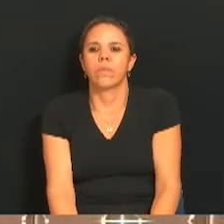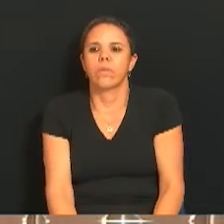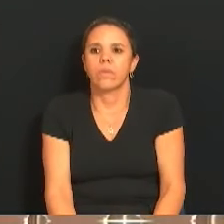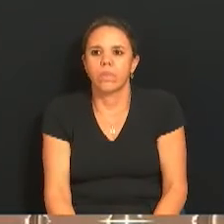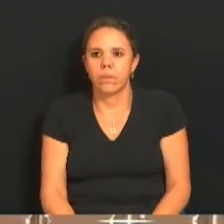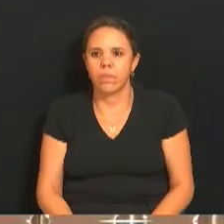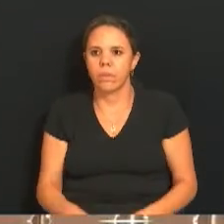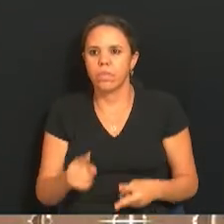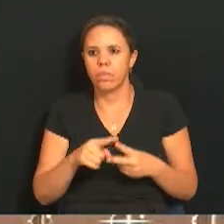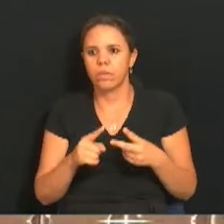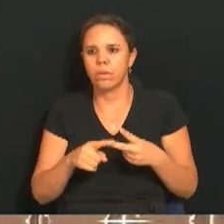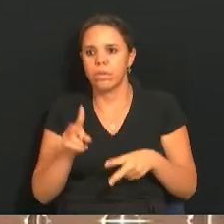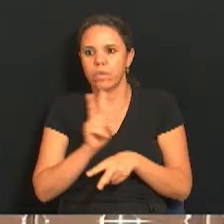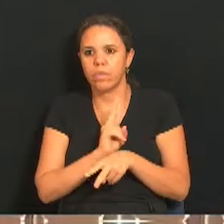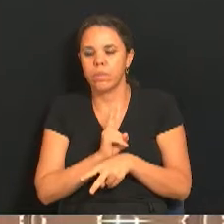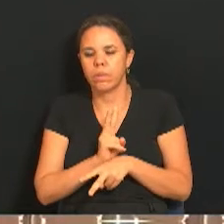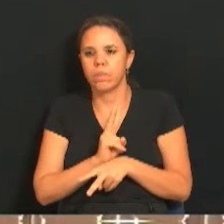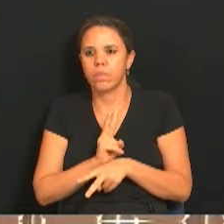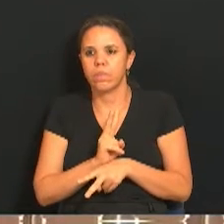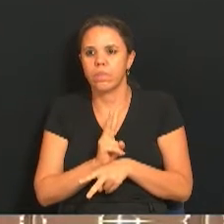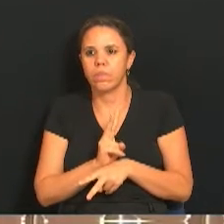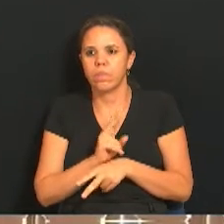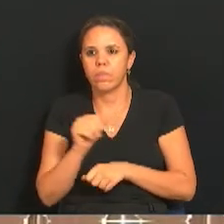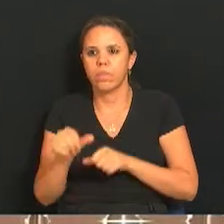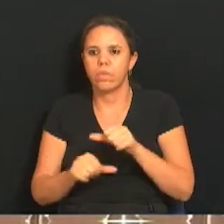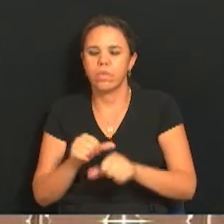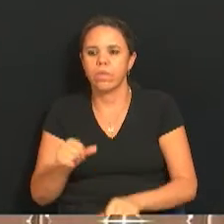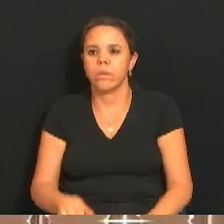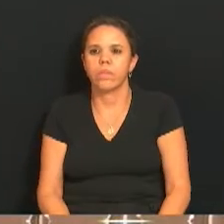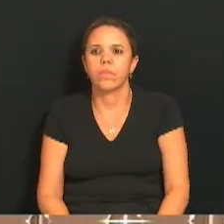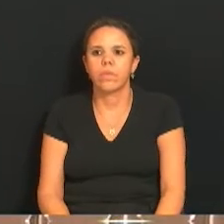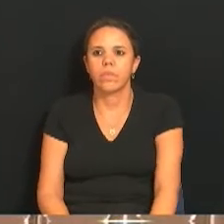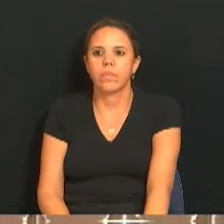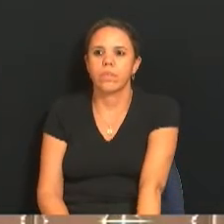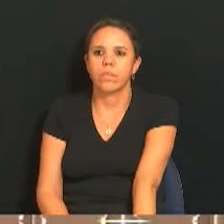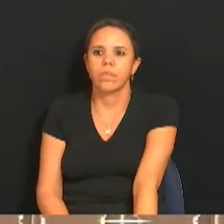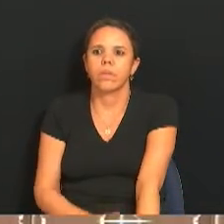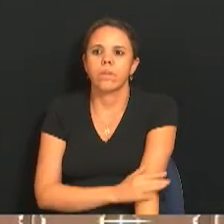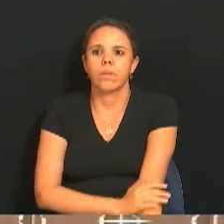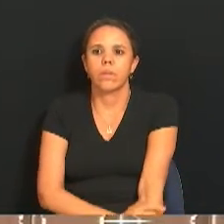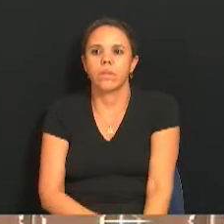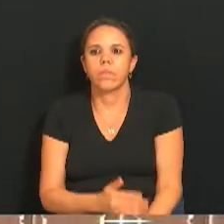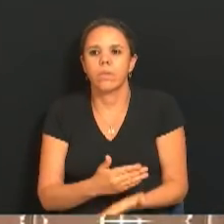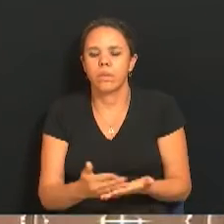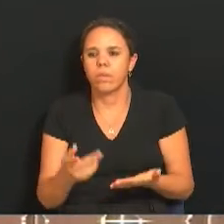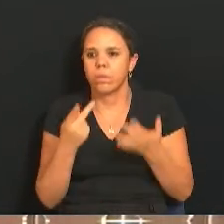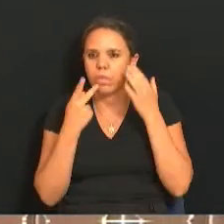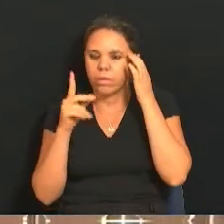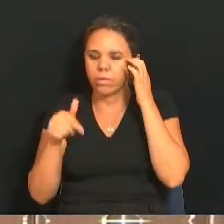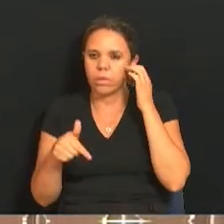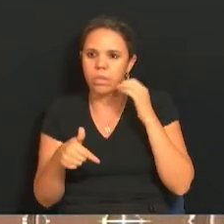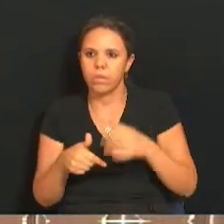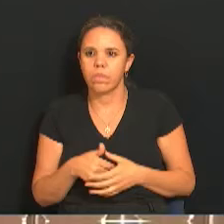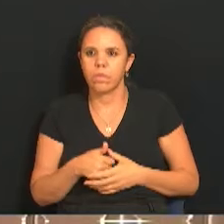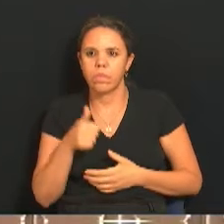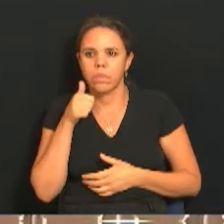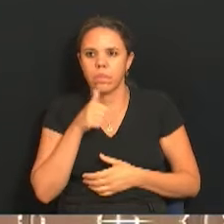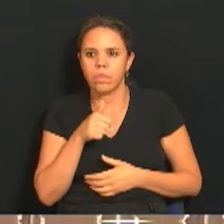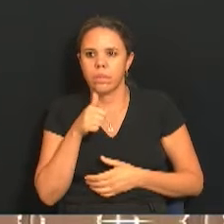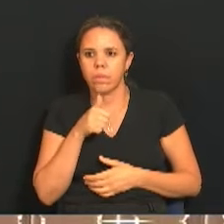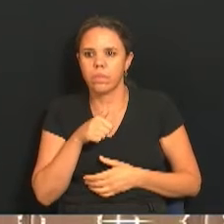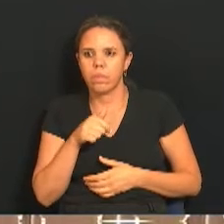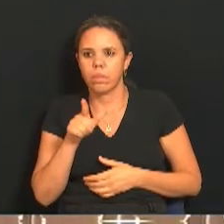Augusto, eu gostaria de fazer uma mudança. Colocar o Capitão Daltoso agora no início, depois a